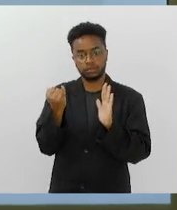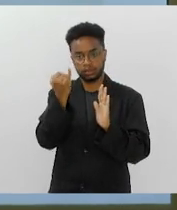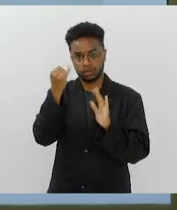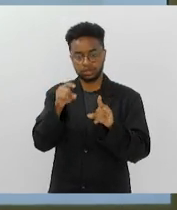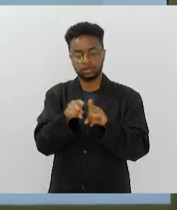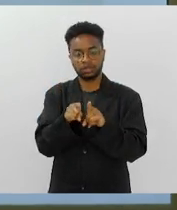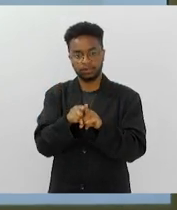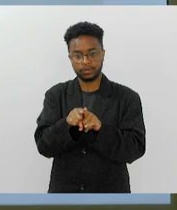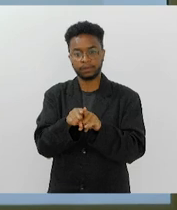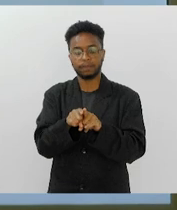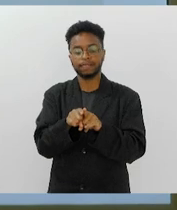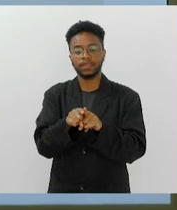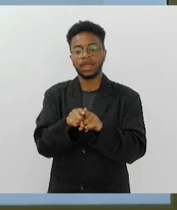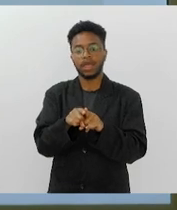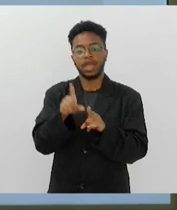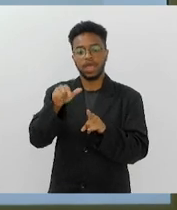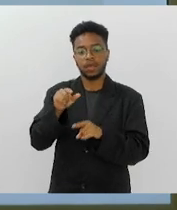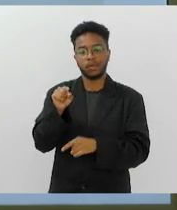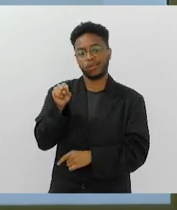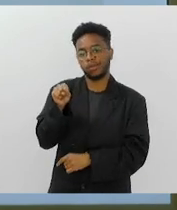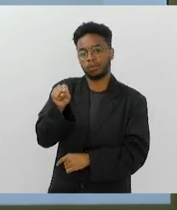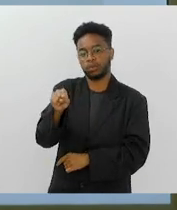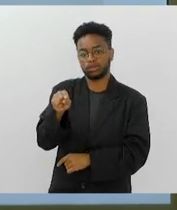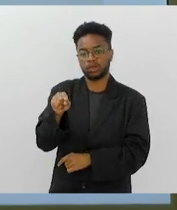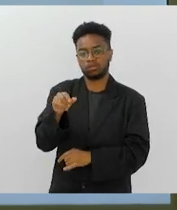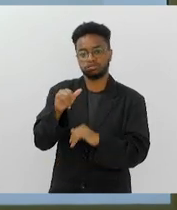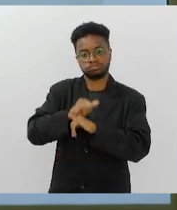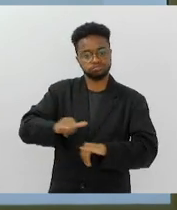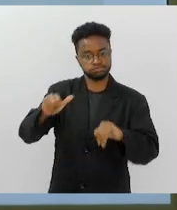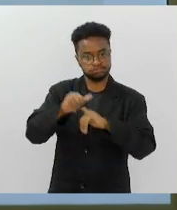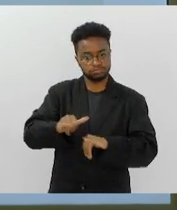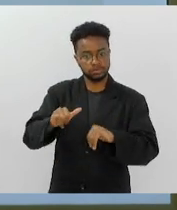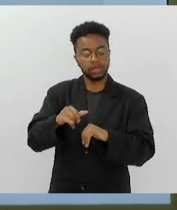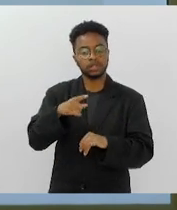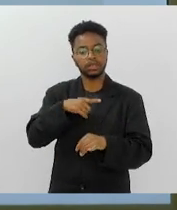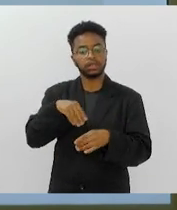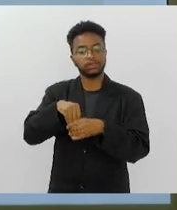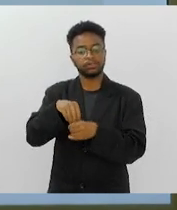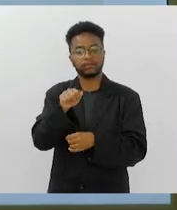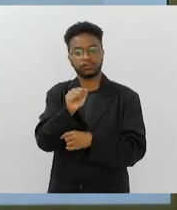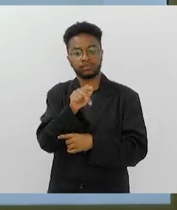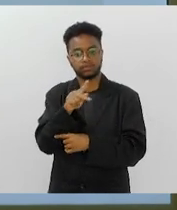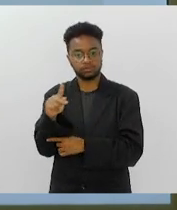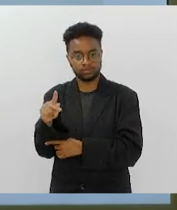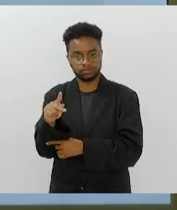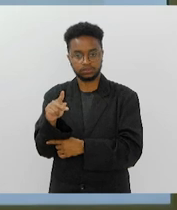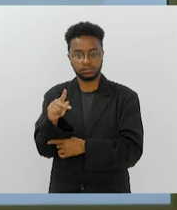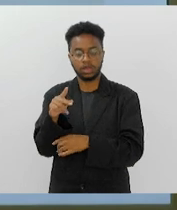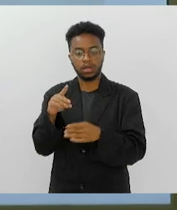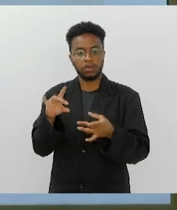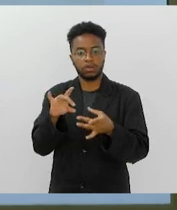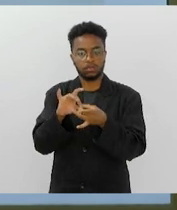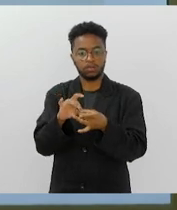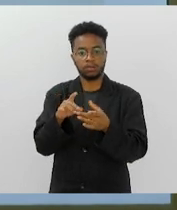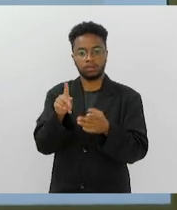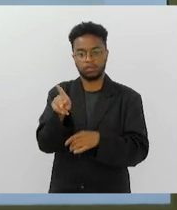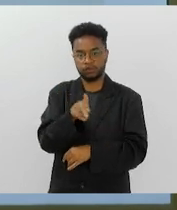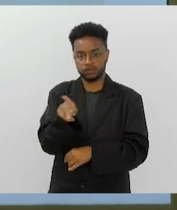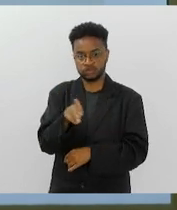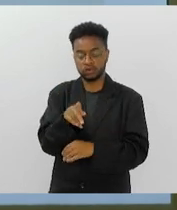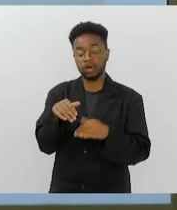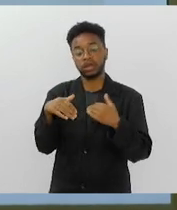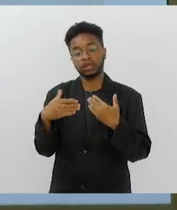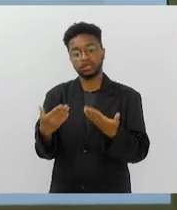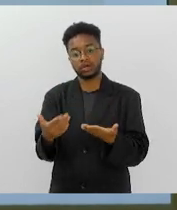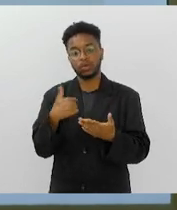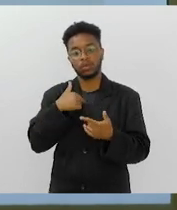nossos servidores é o Botão do Pânico. O Botão do Pânico está dentro do aplicativo de diário de classe do professor. Então, eu vou